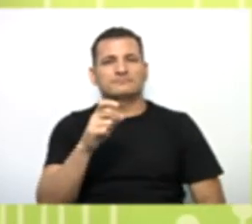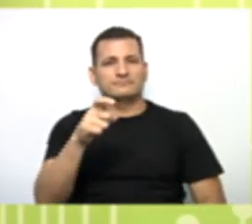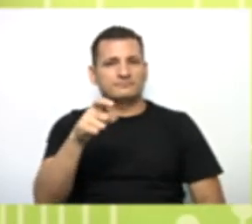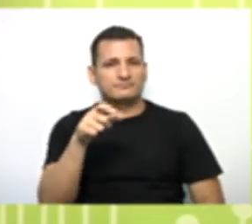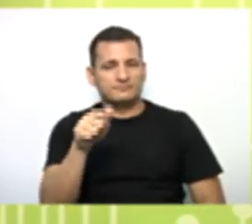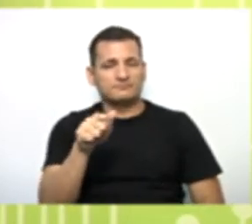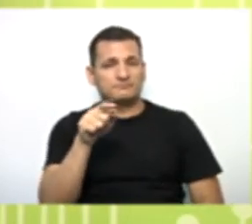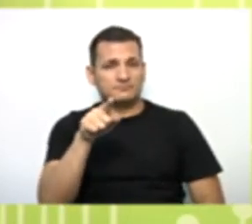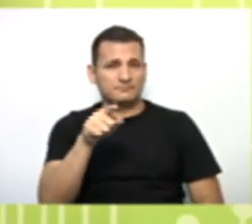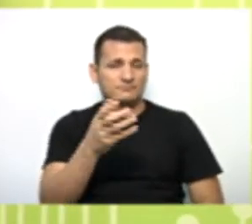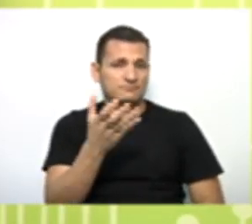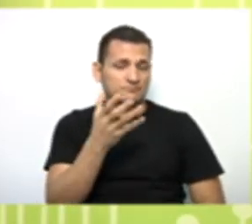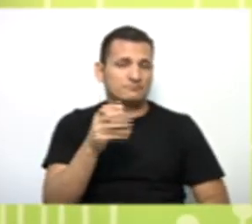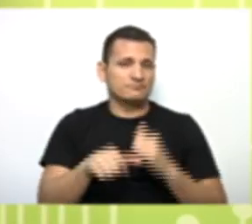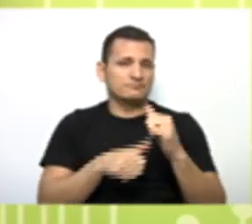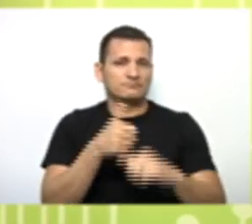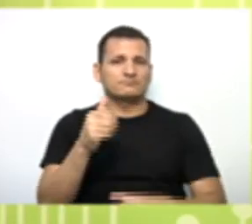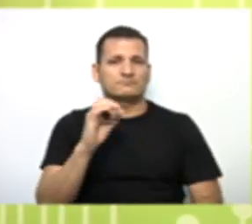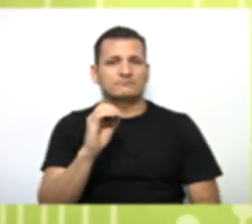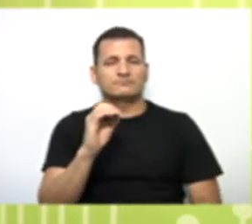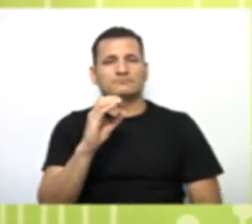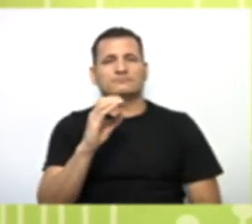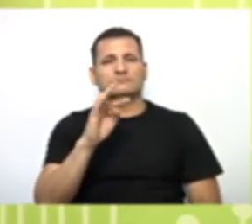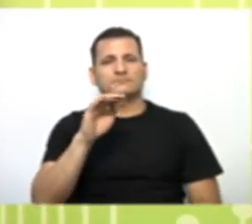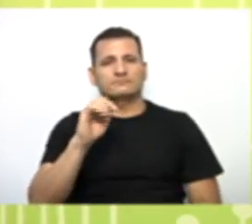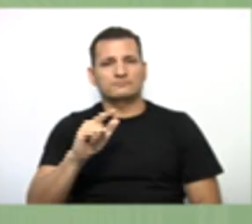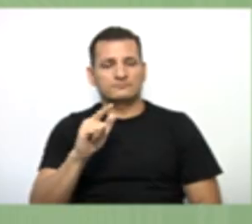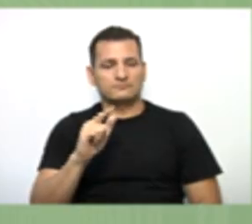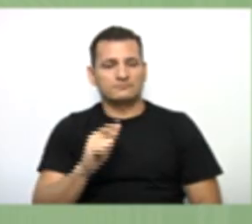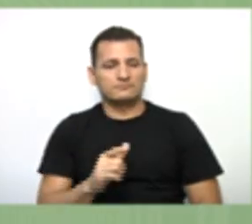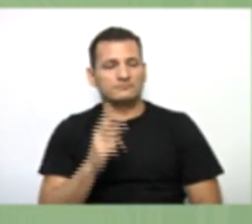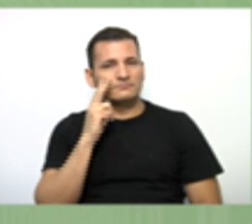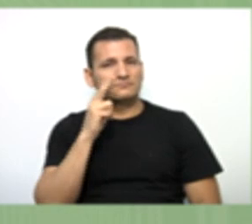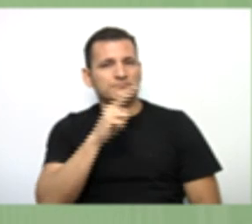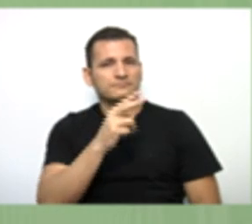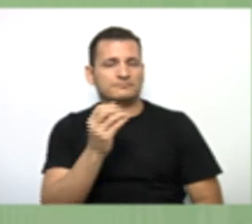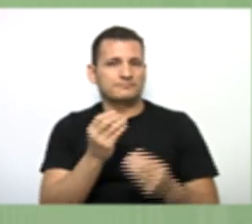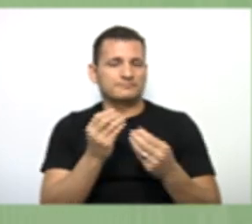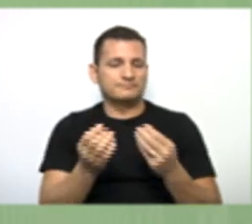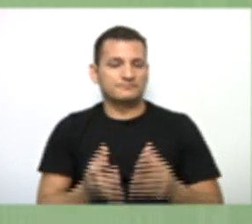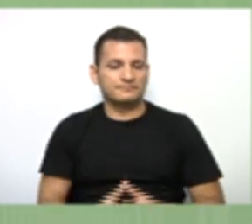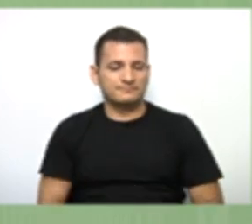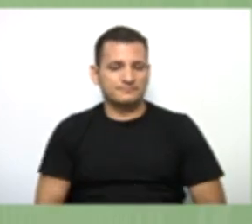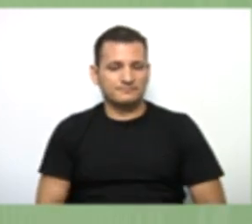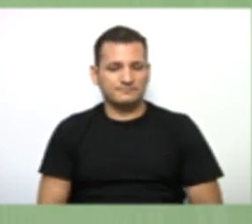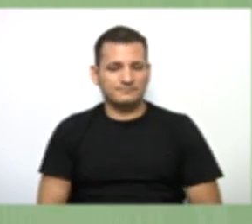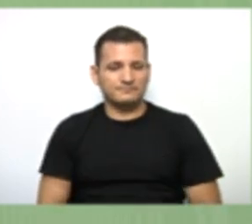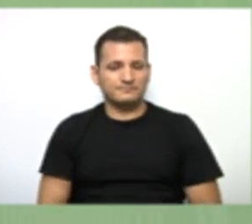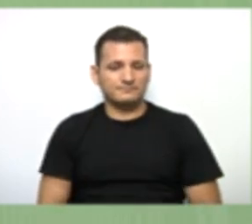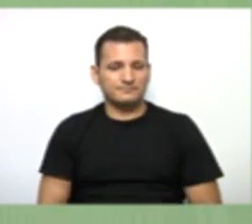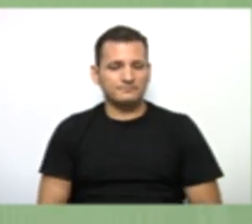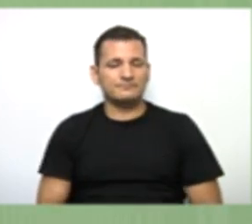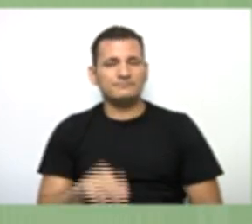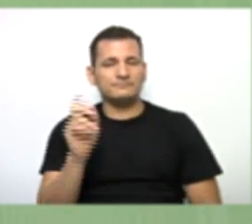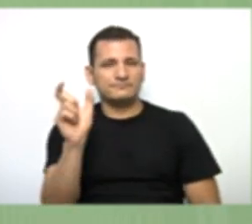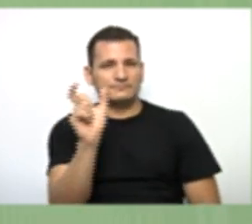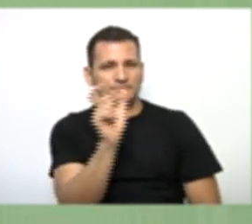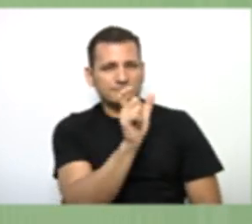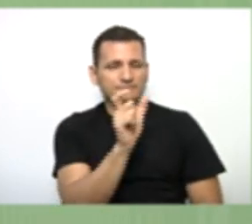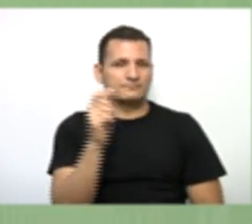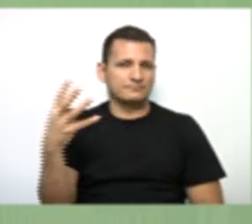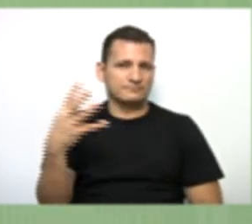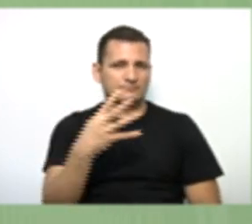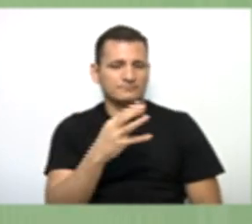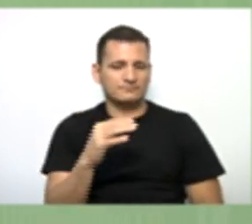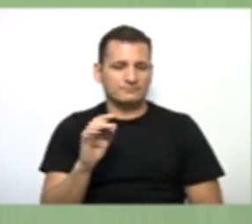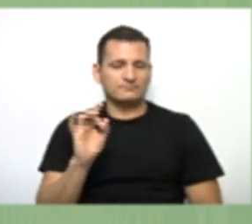transformar para o octal, vamos aqui para a lousa, tá? A lousa, vamos lá para a lousa. Em vez de dividir em 4 em 4, o octal,